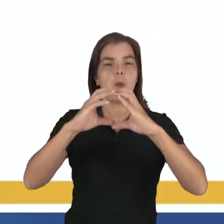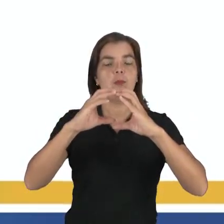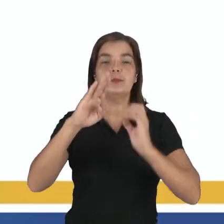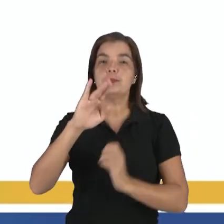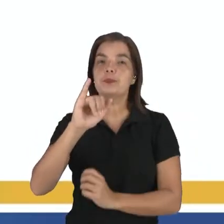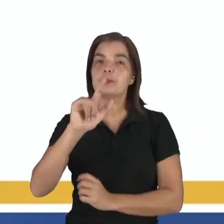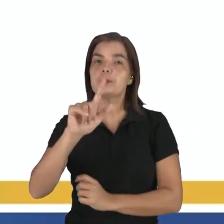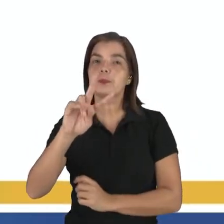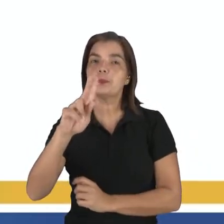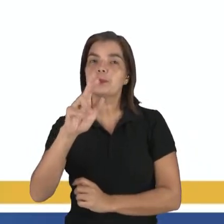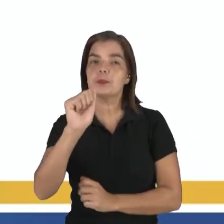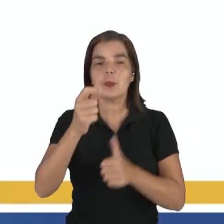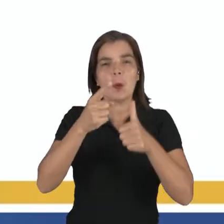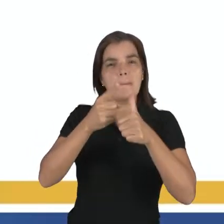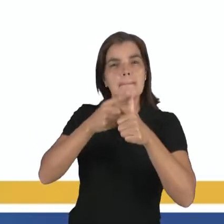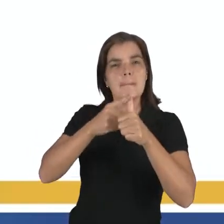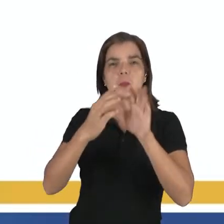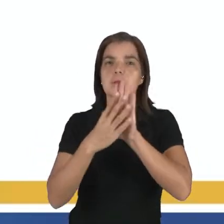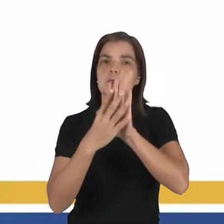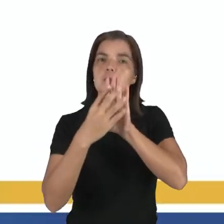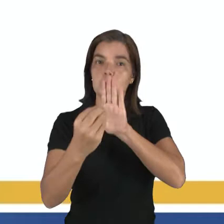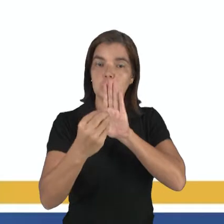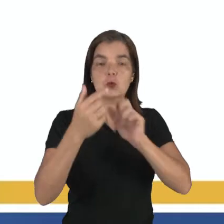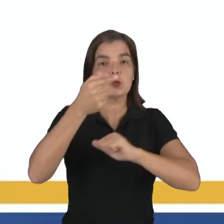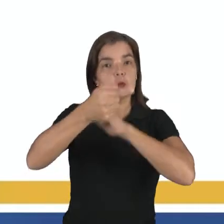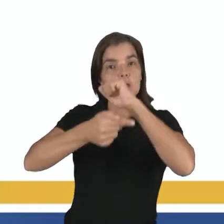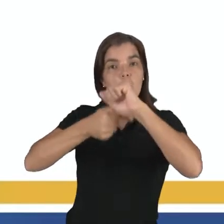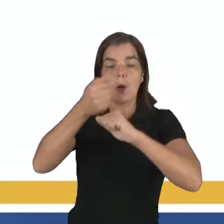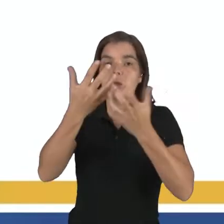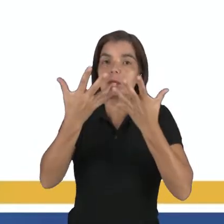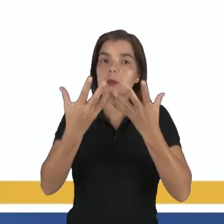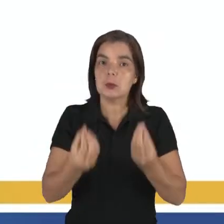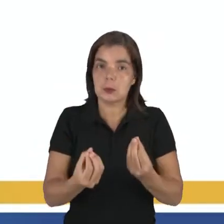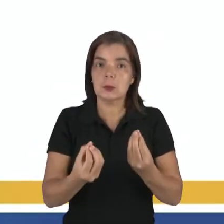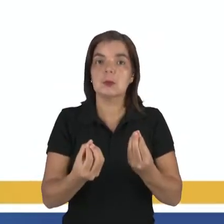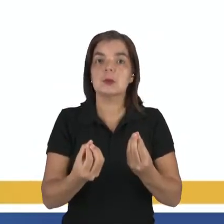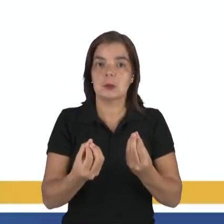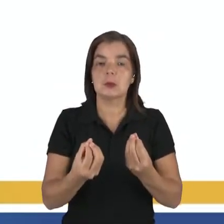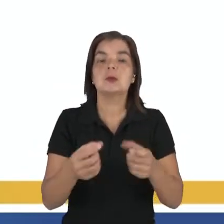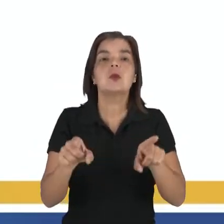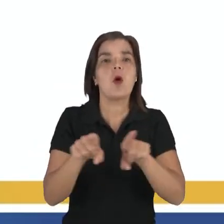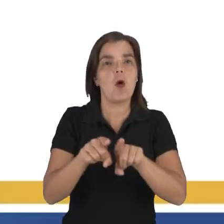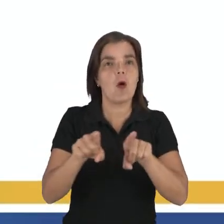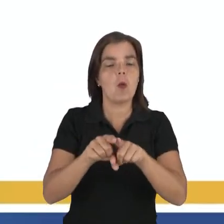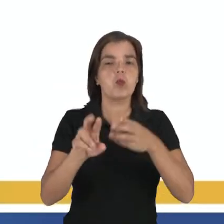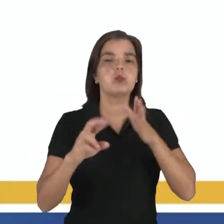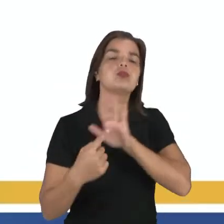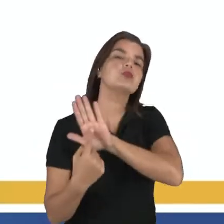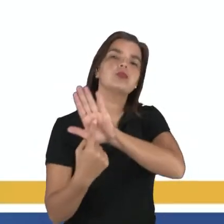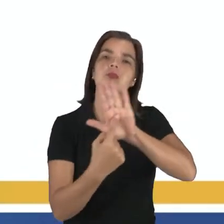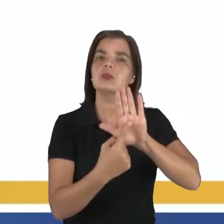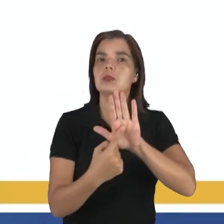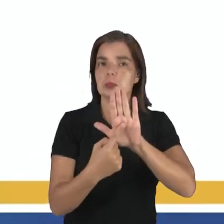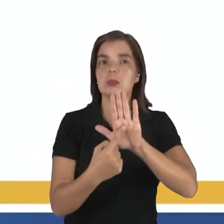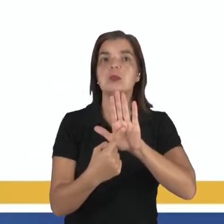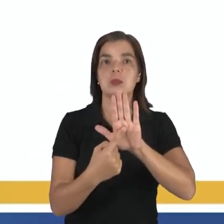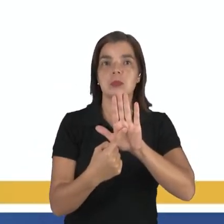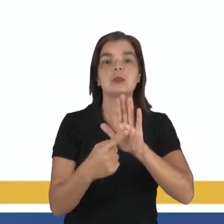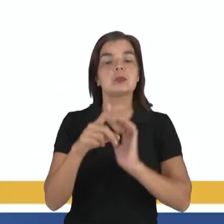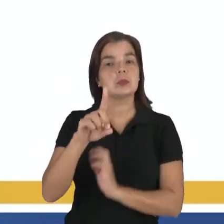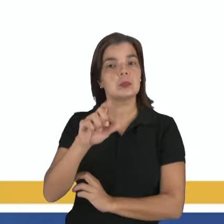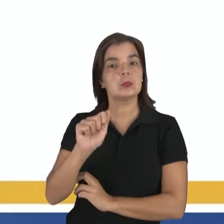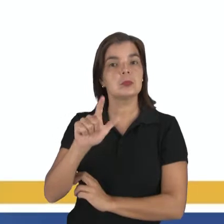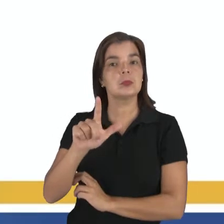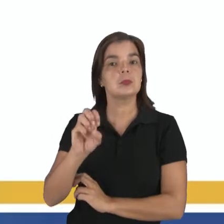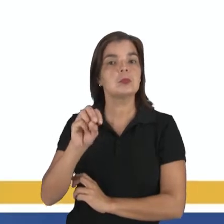Dalton. Esse foi o primeiro modelo atômico aceito. E aí ele vem trazer aqui a representação do modelo atômico de